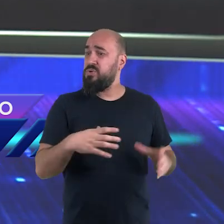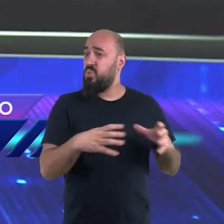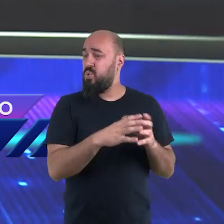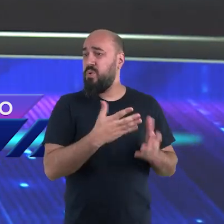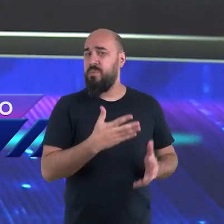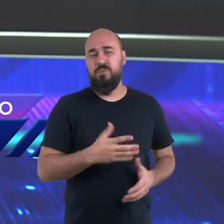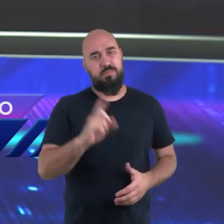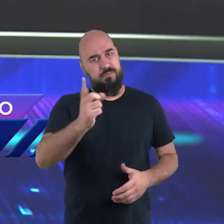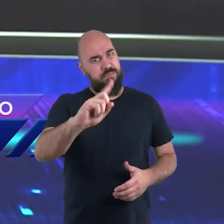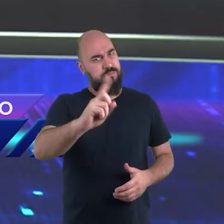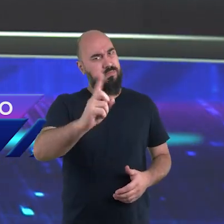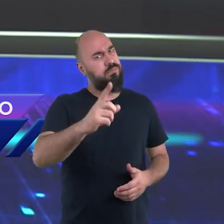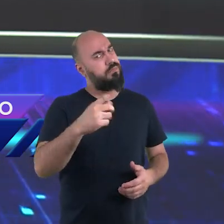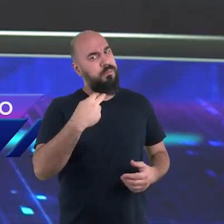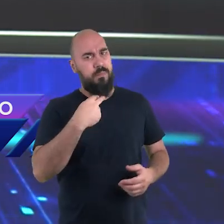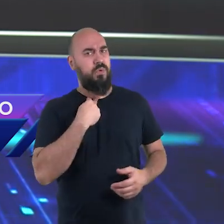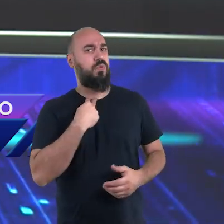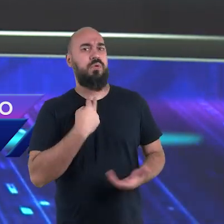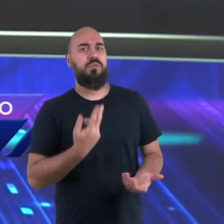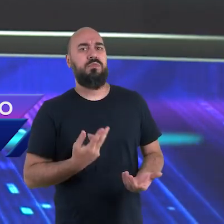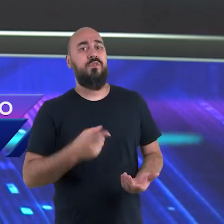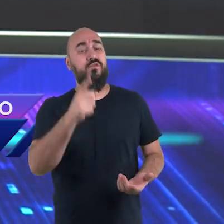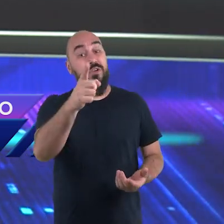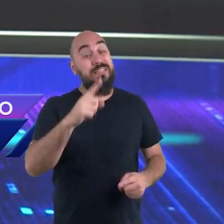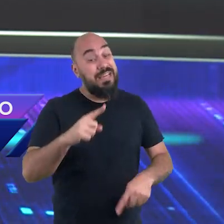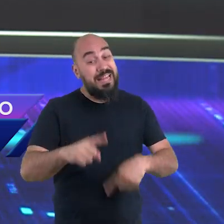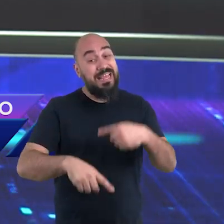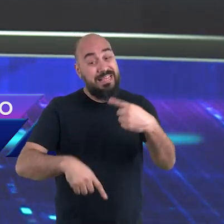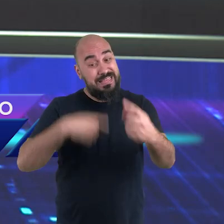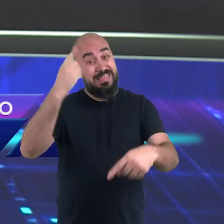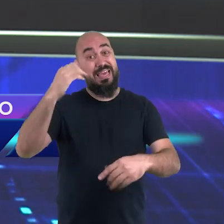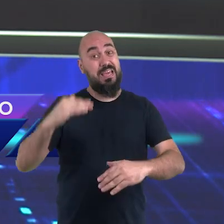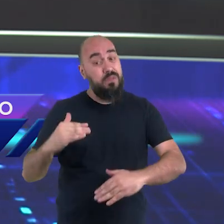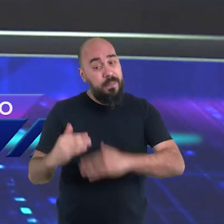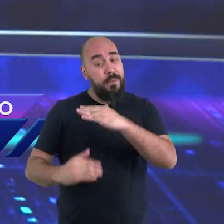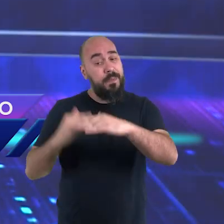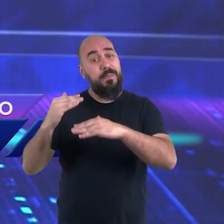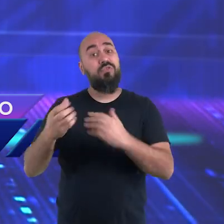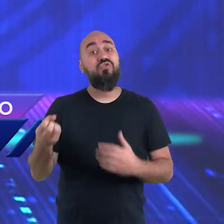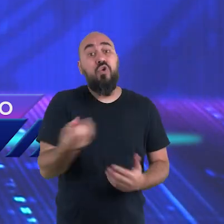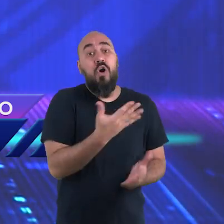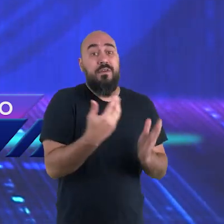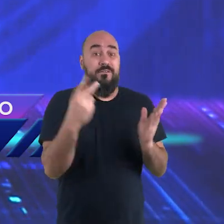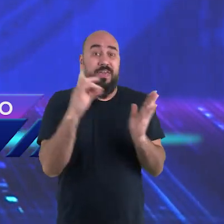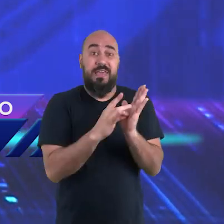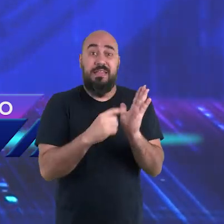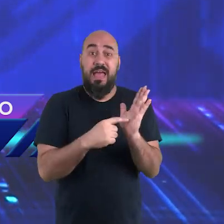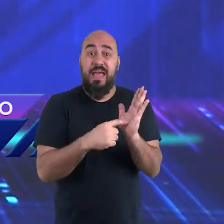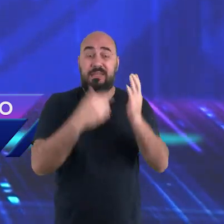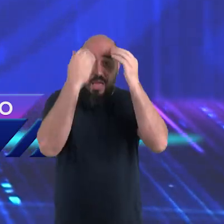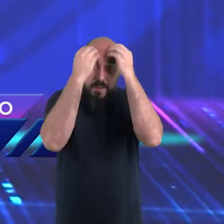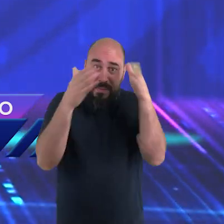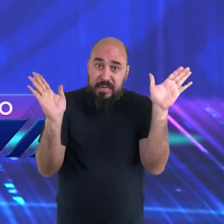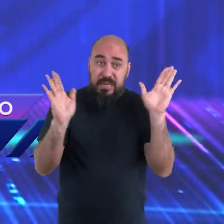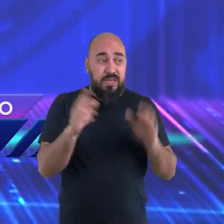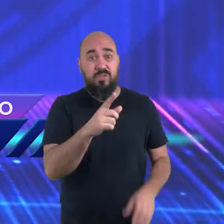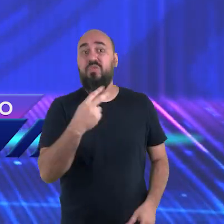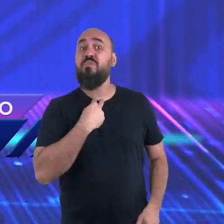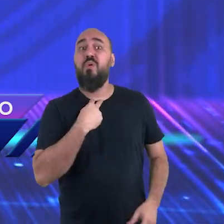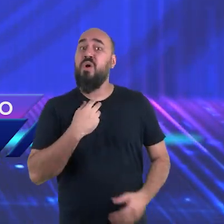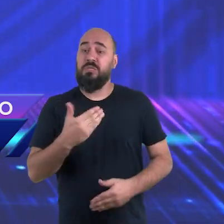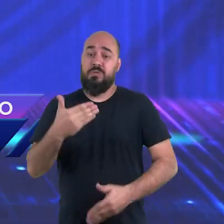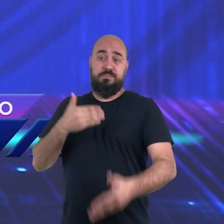ensinaram. Não pense assim não. Você está crescendo. Deus está te mostrando novas verdades. Deus está abrindo diante de você